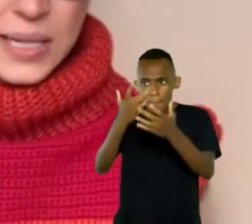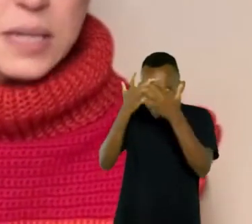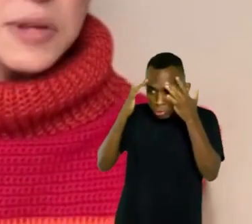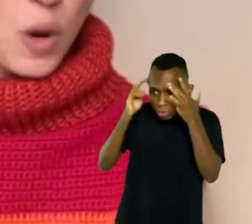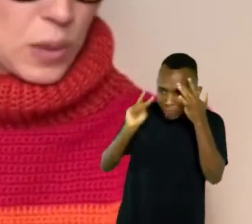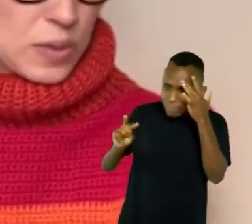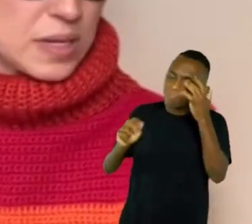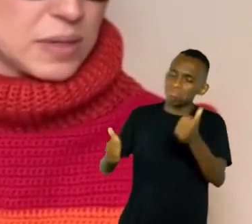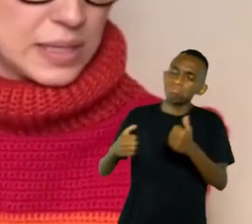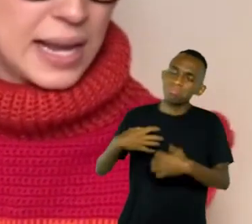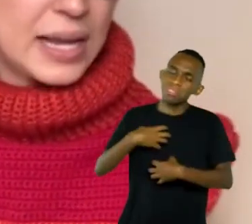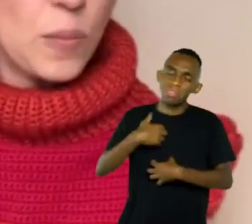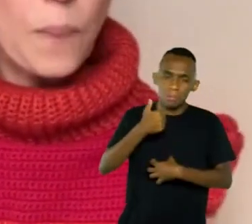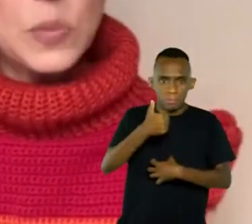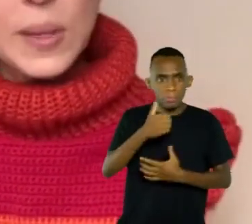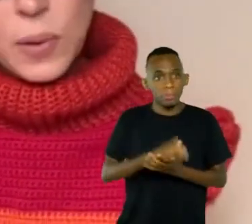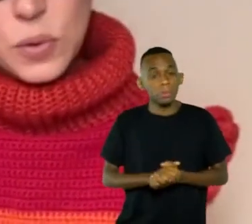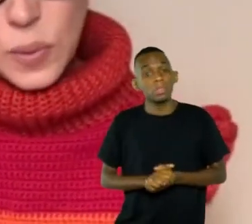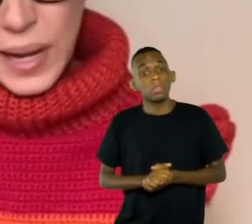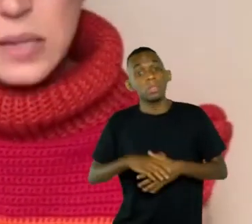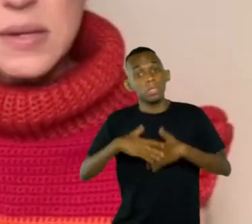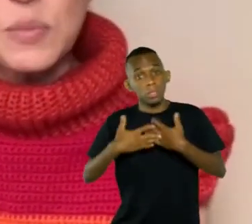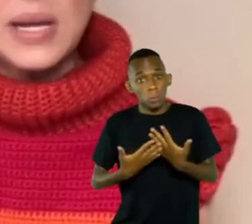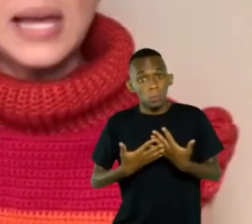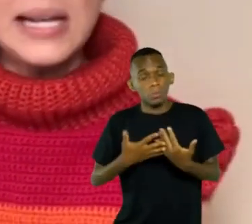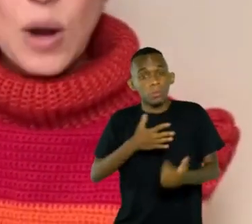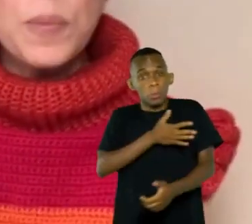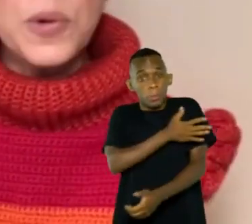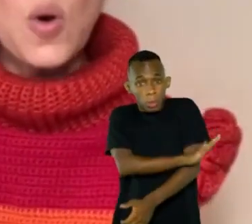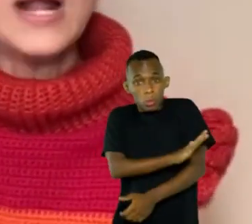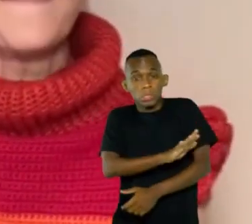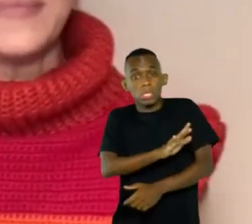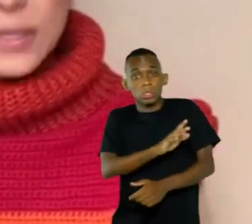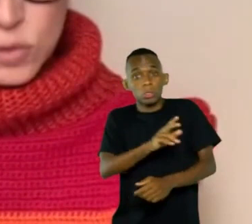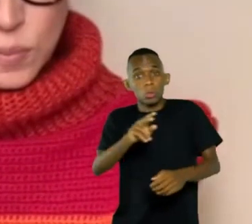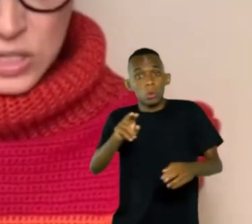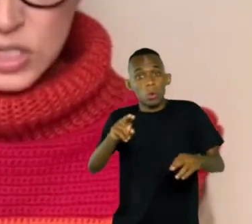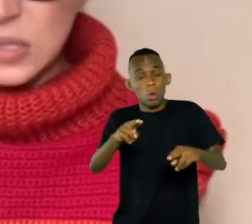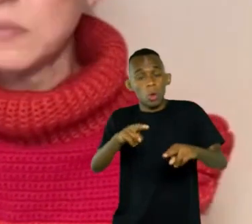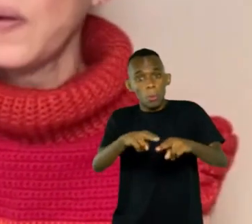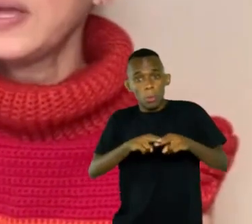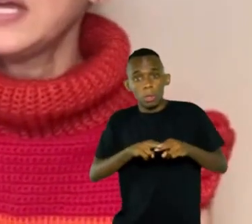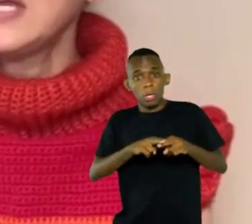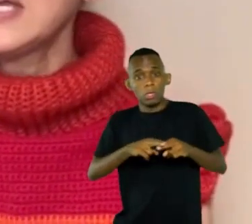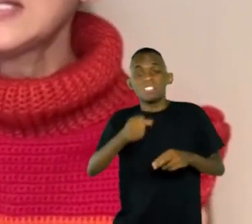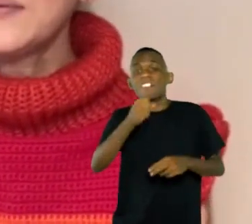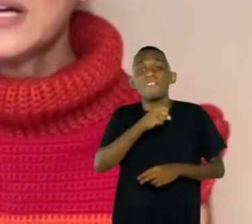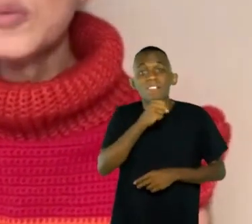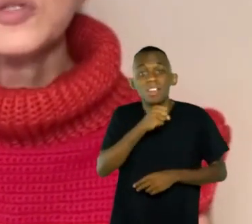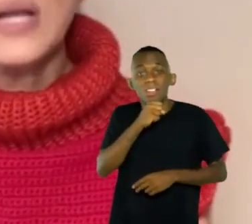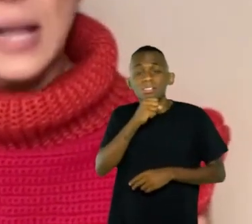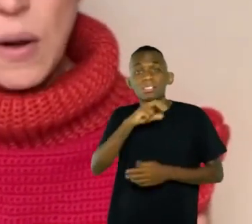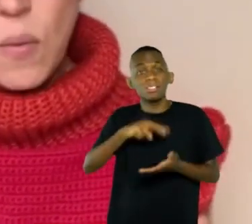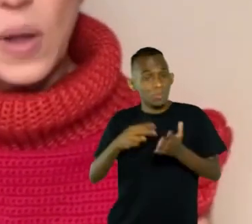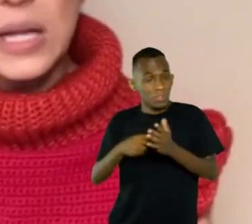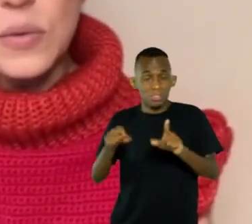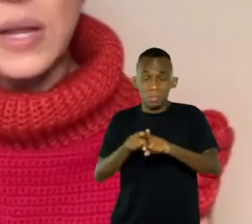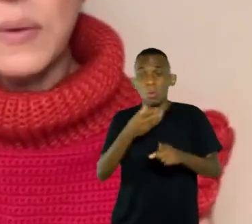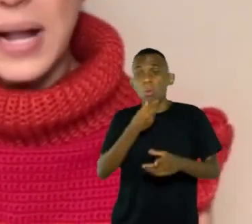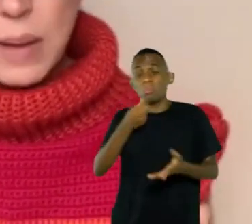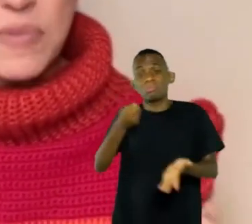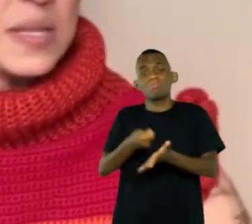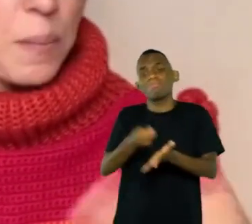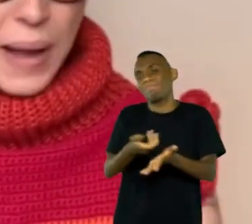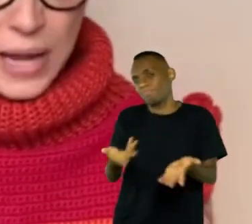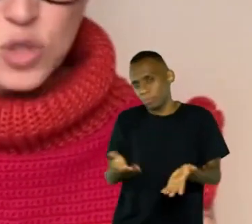o etarismo, que é o preconceito etário, no caso da mulher, ele é um prolongamento do machismo. Então, eu acho muito legal quando